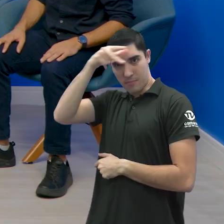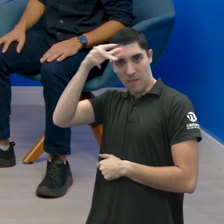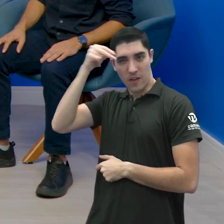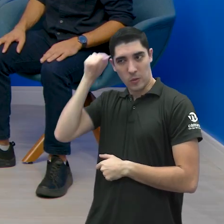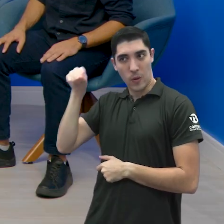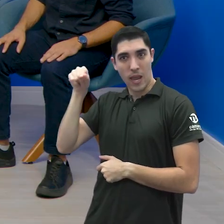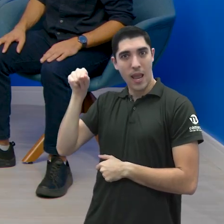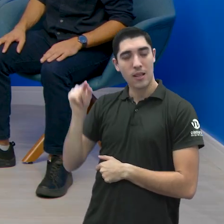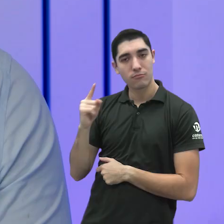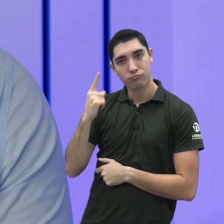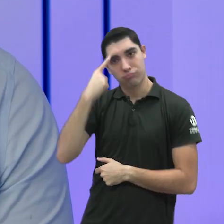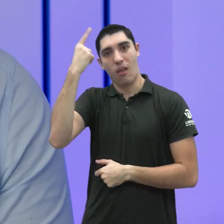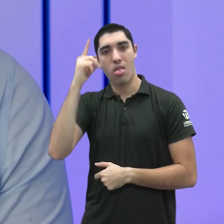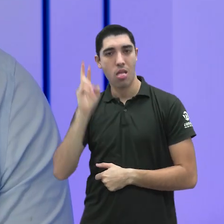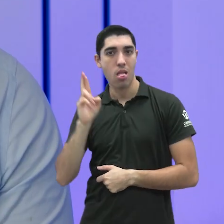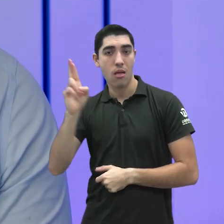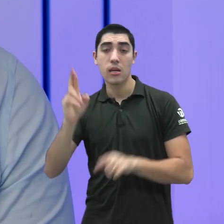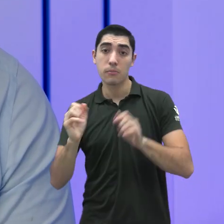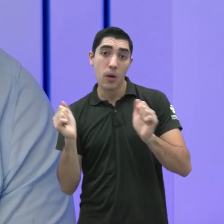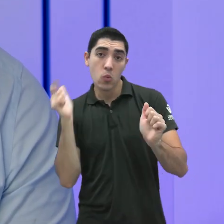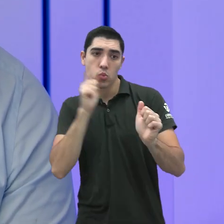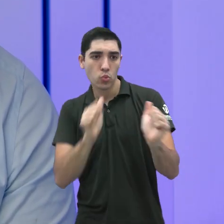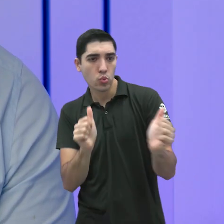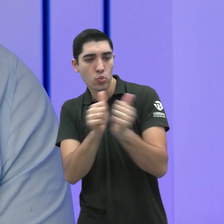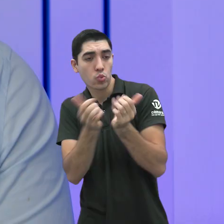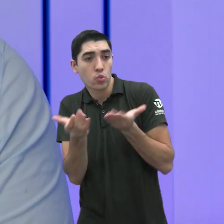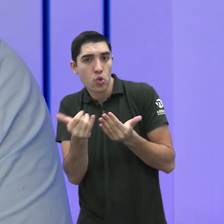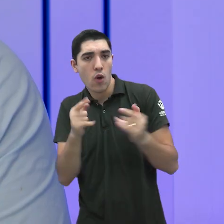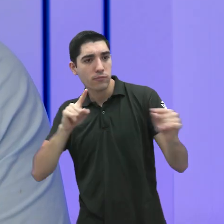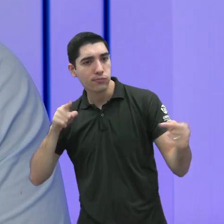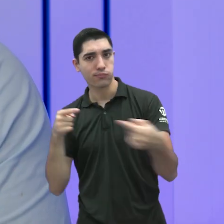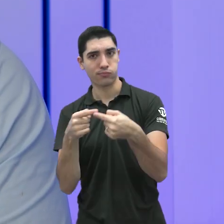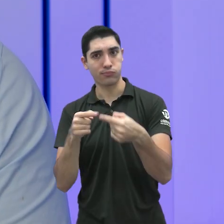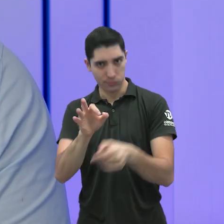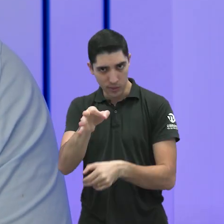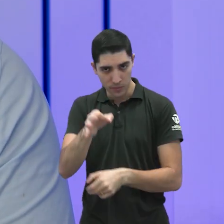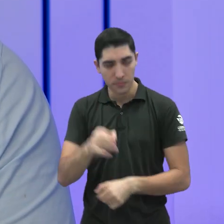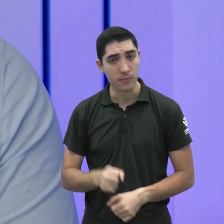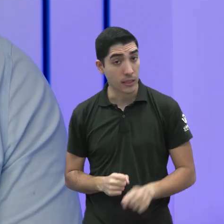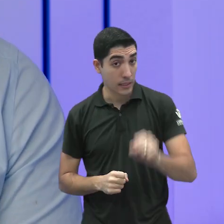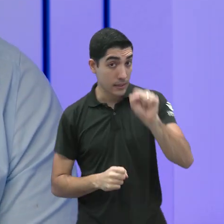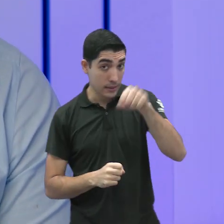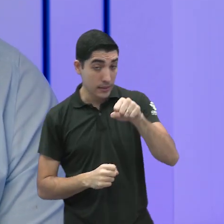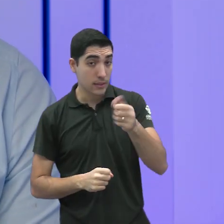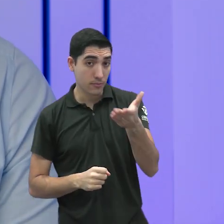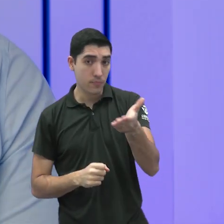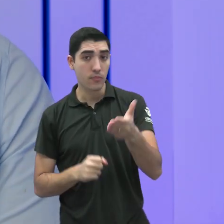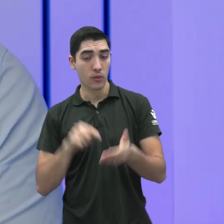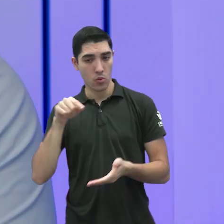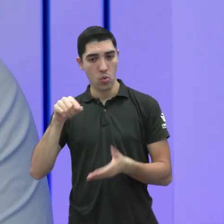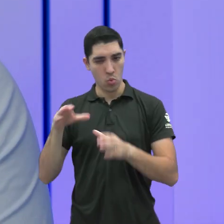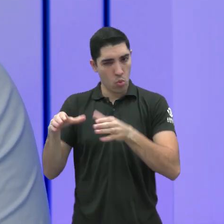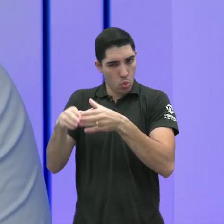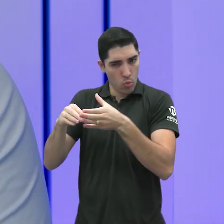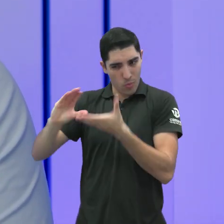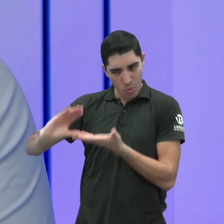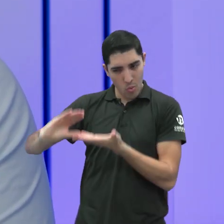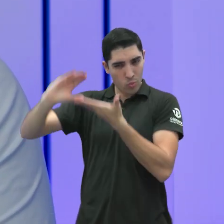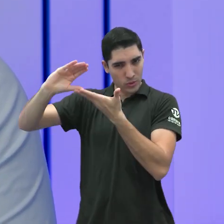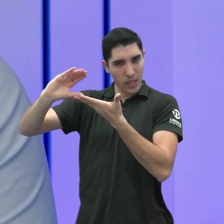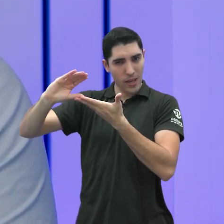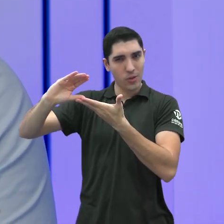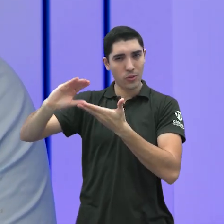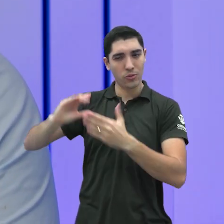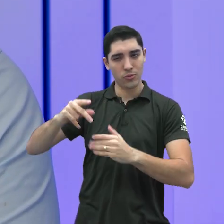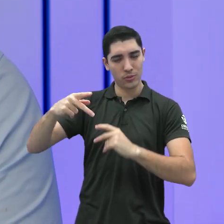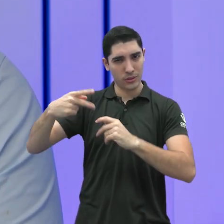disse, o Conselho Municipal de Juventude, ele é o ouvido da prefeitura para ouvir os jovens falarem. Então, é o